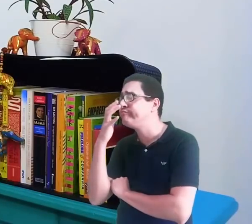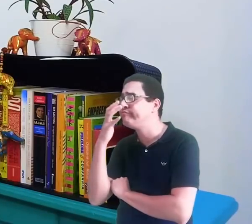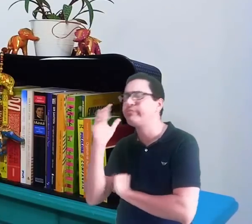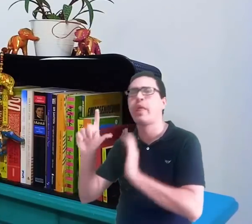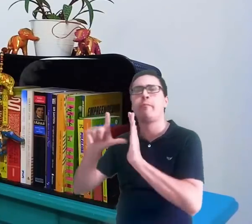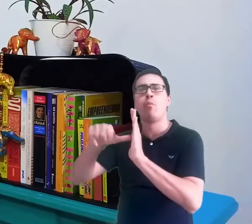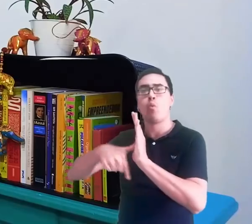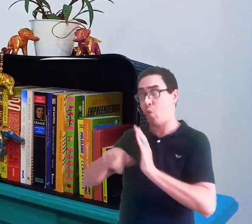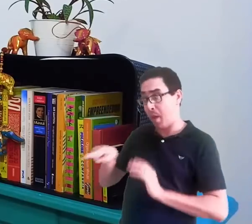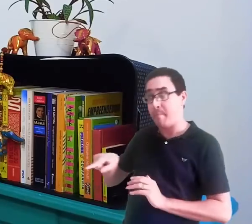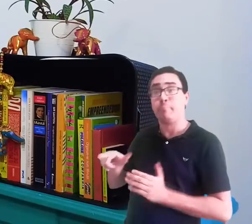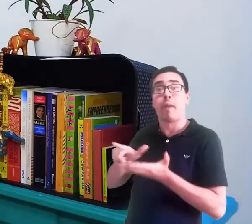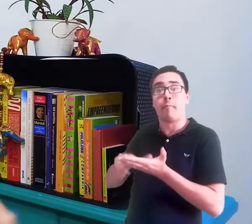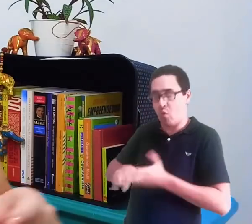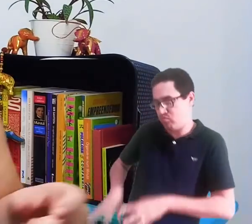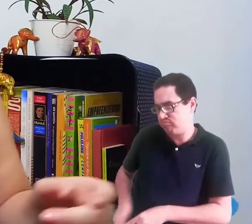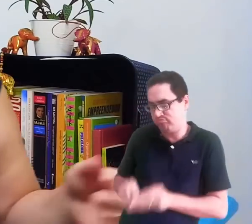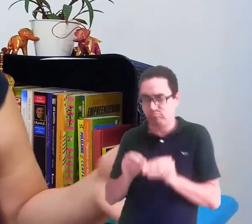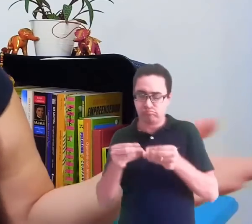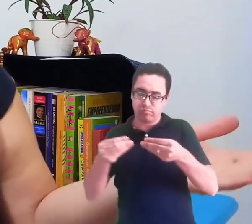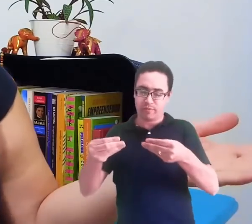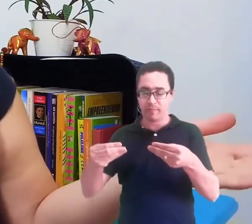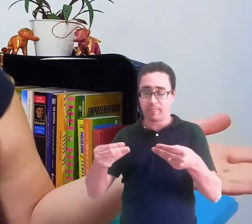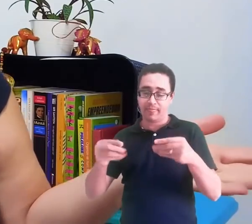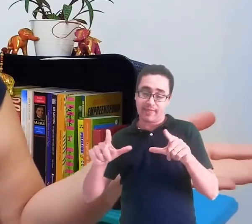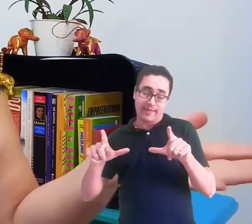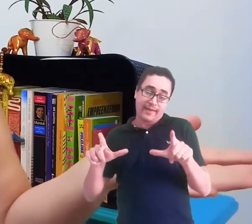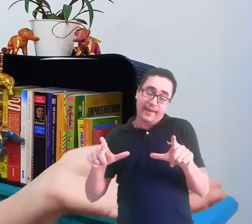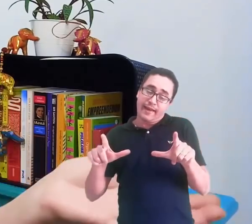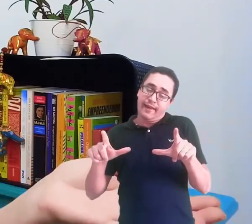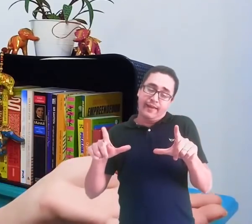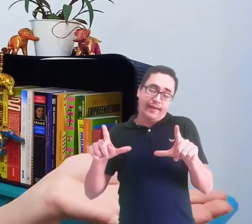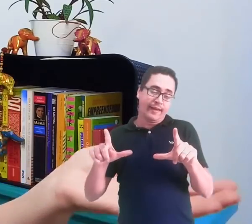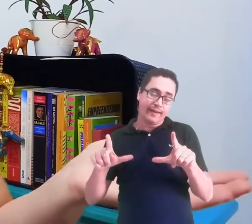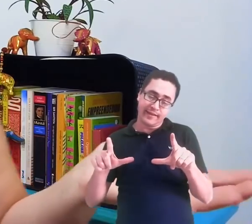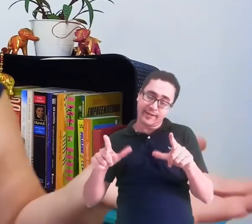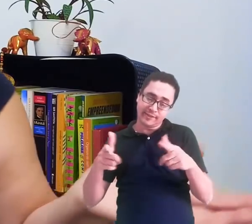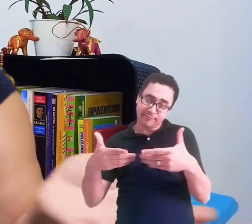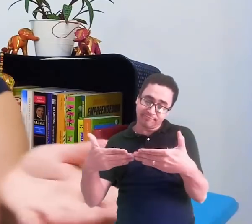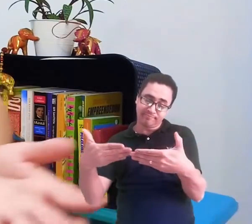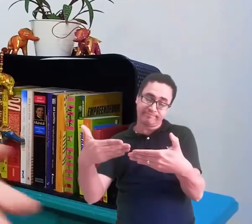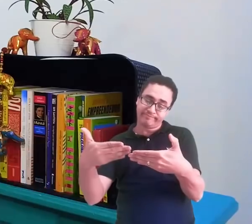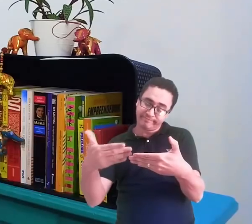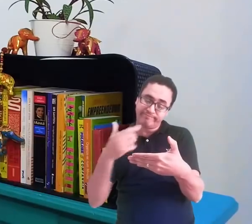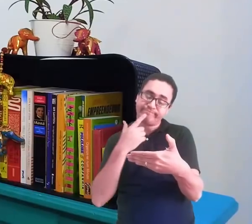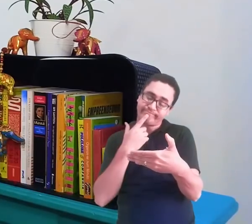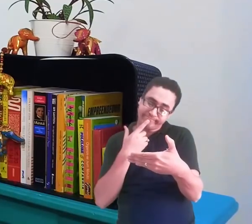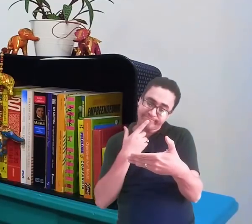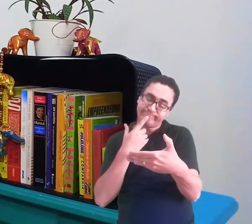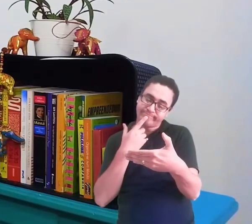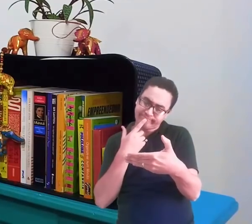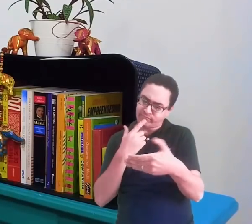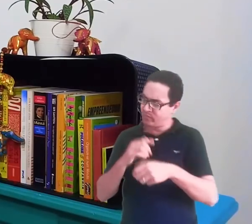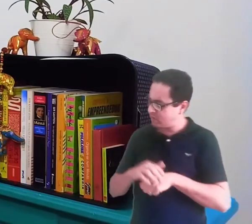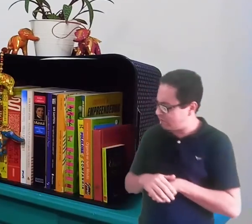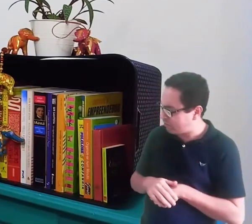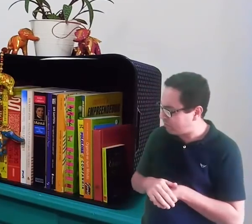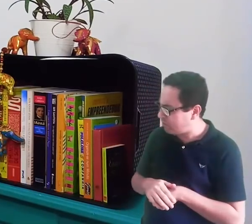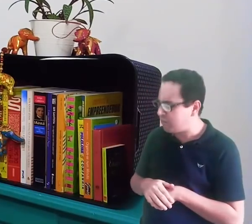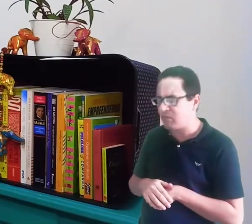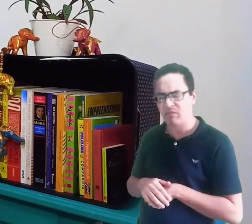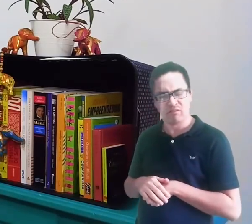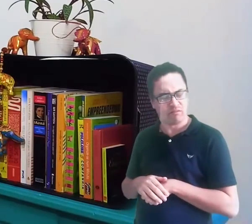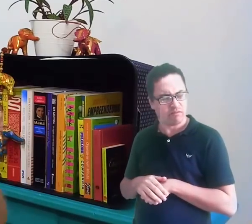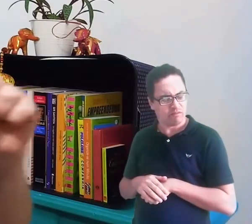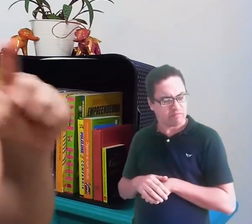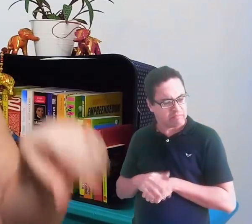bolso o carneiro que eu lhe dera, ficou contemplando o seu tesouro. Podem vocês imaginar o quanto me deixou intrigado aquela